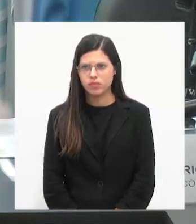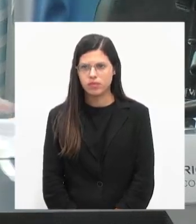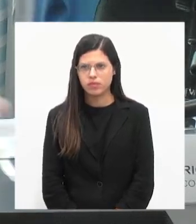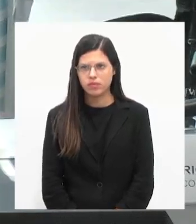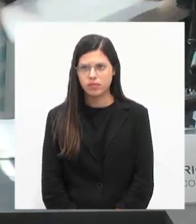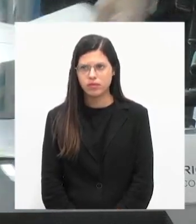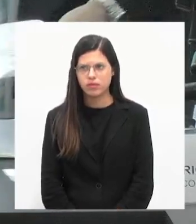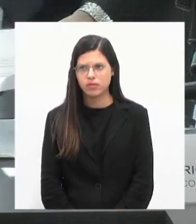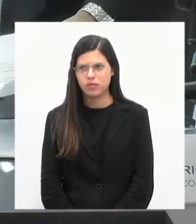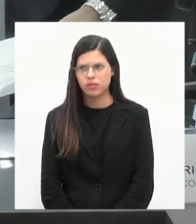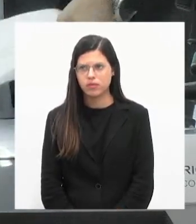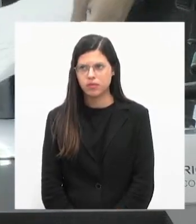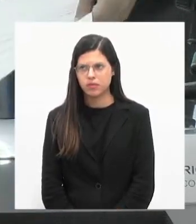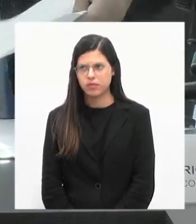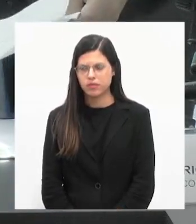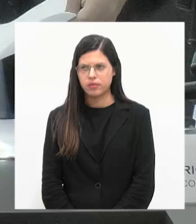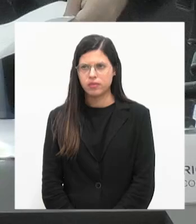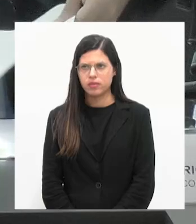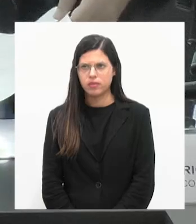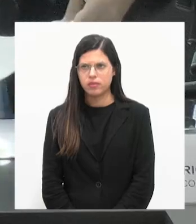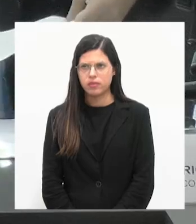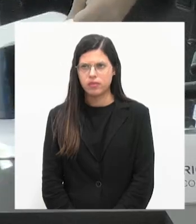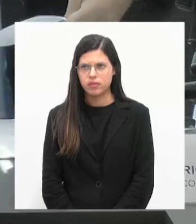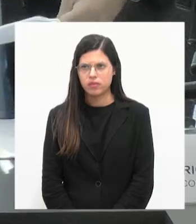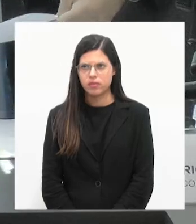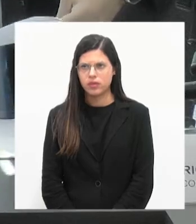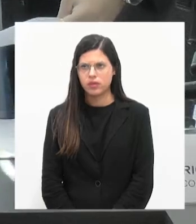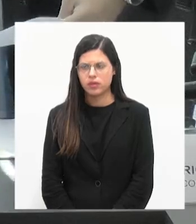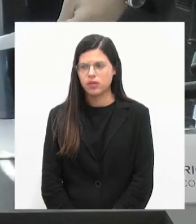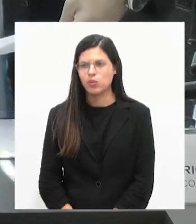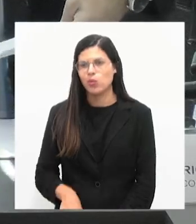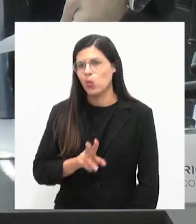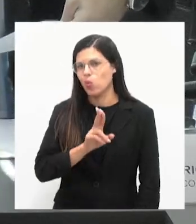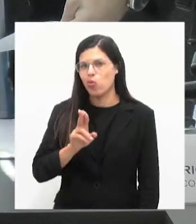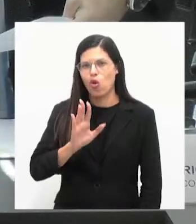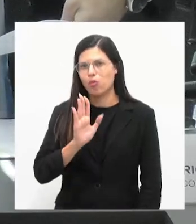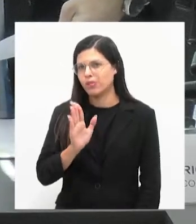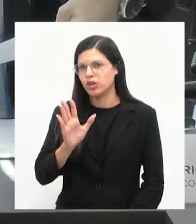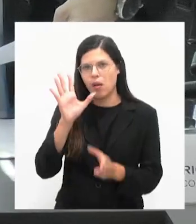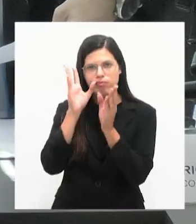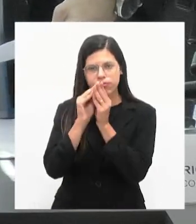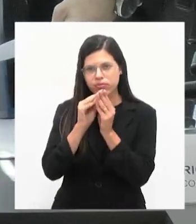Aqui só tem a Joesp Car e de Jesus. Cadê? O nome já diz tudo. Jomal. Do mal.